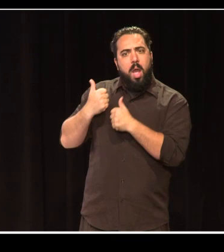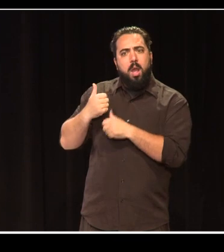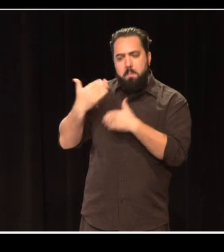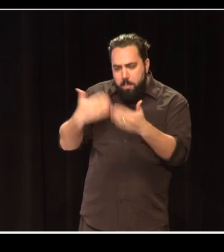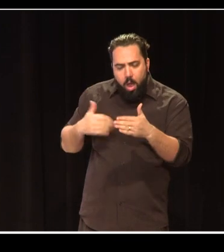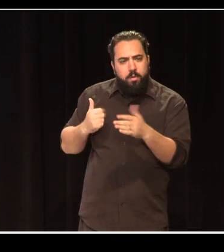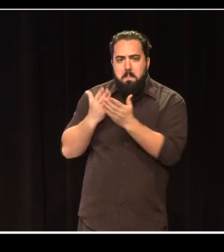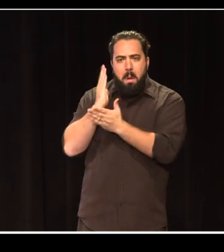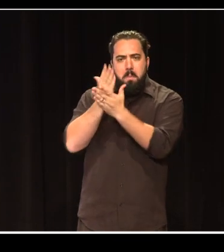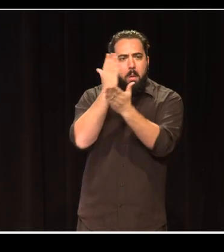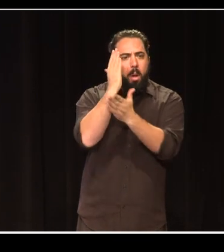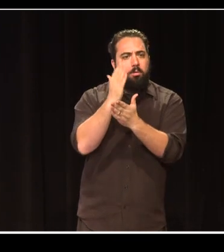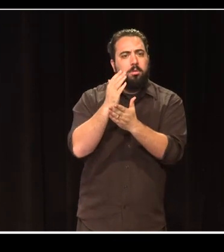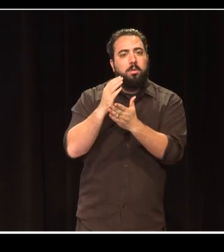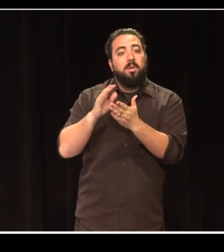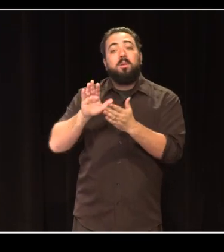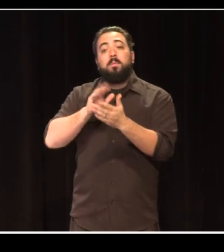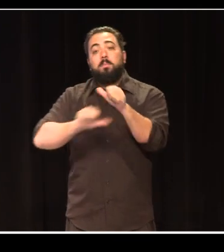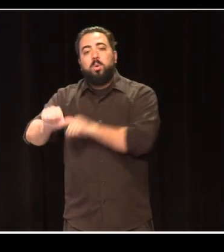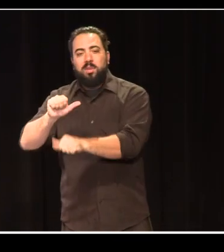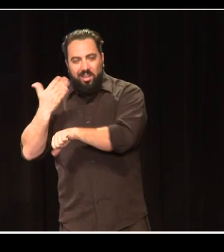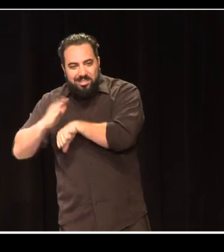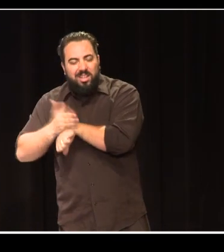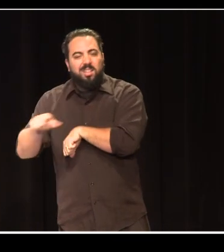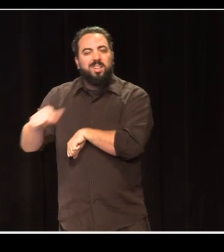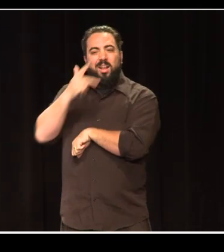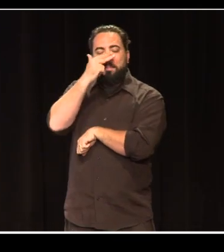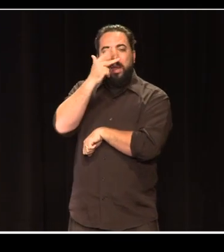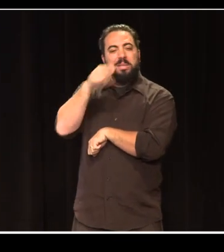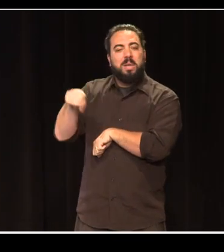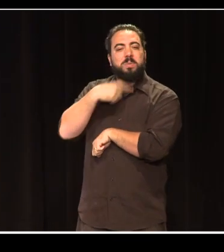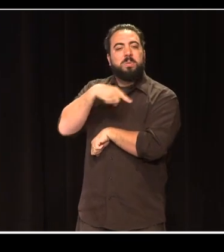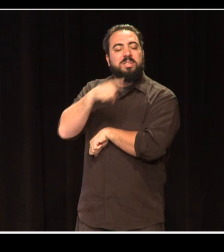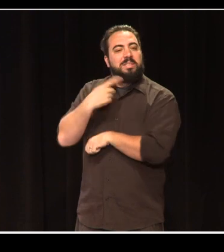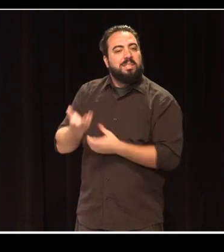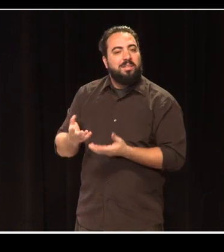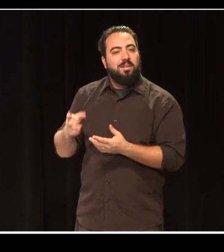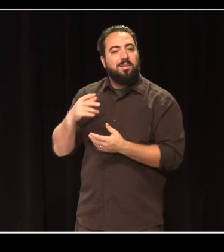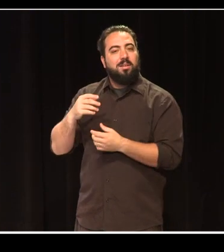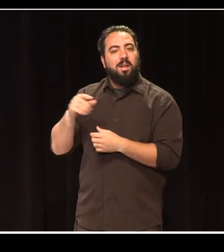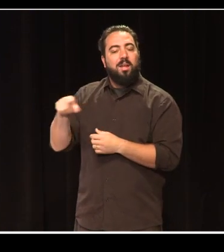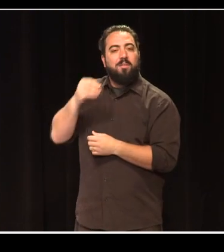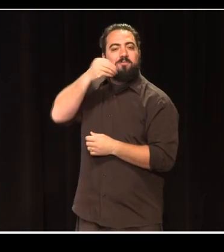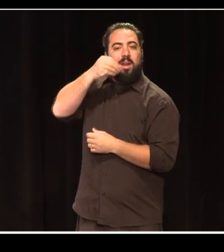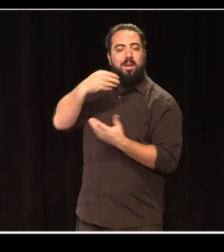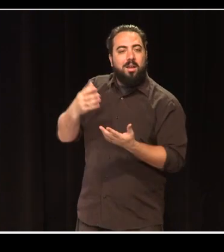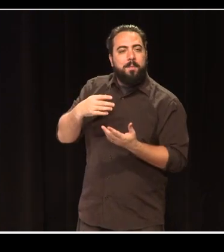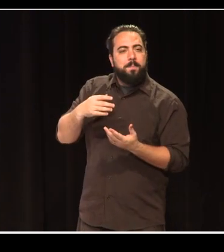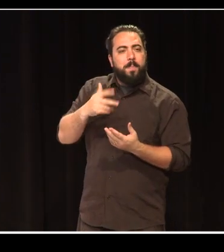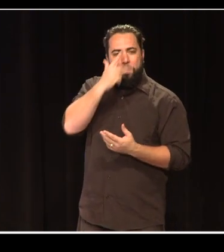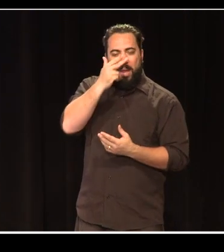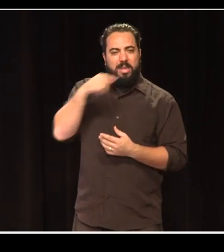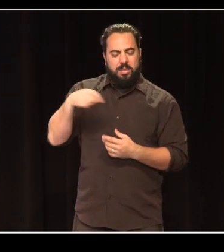tanta habilidade, não sabia muitas vezes conversar com o outro, né? Ela achava que ela sabia tudo, enfim. Então, ela,